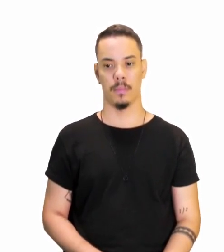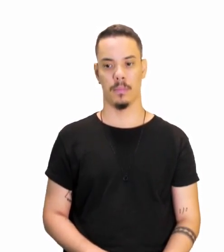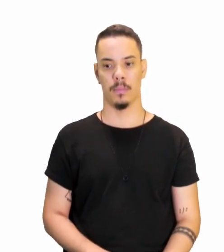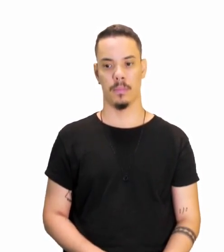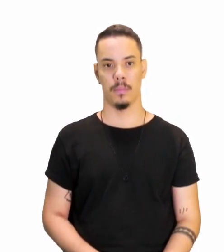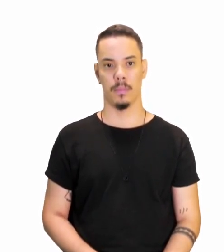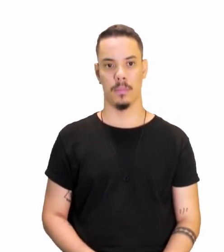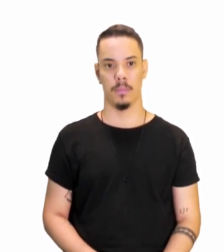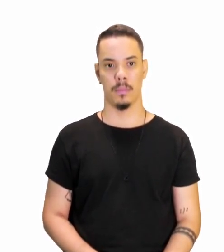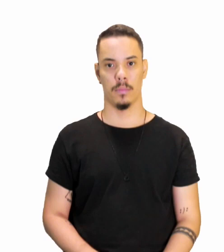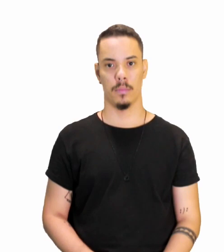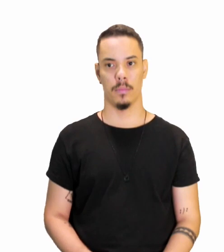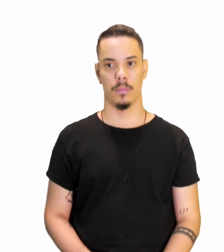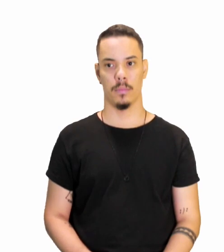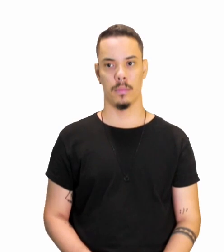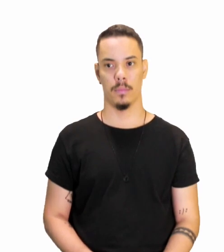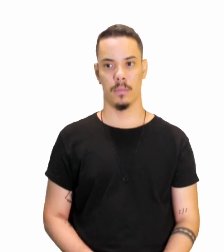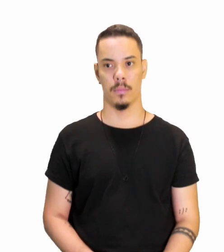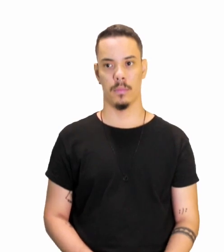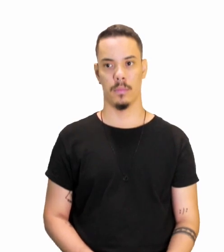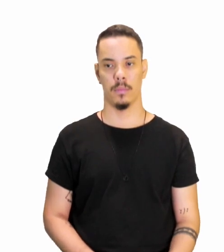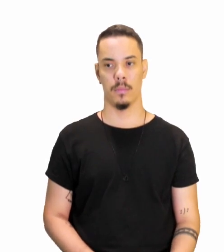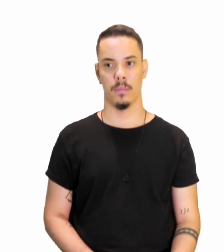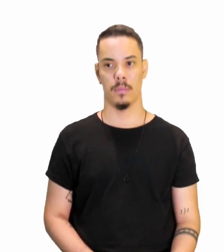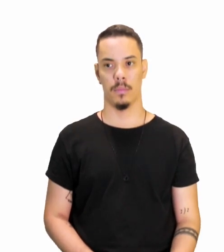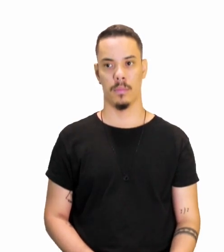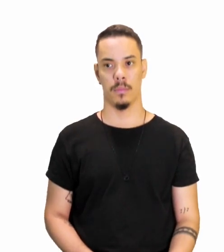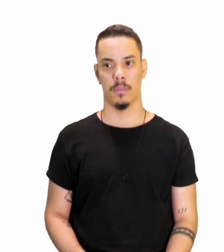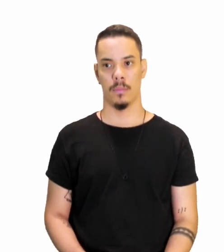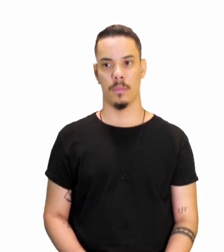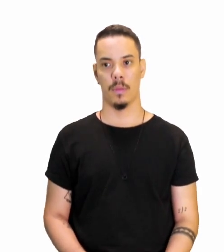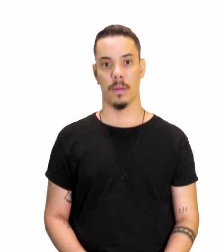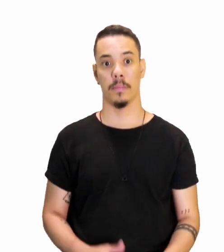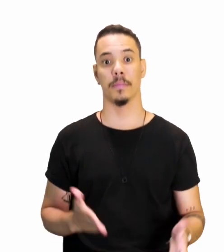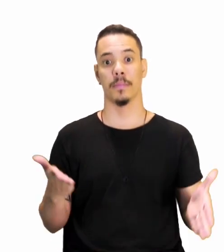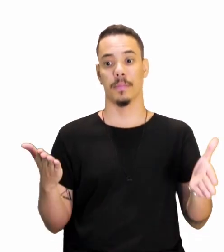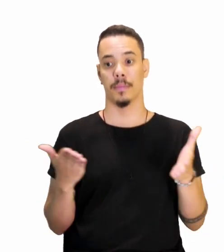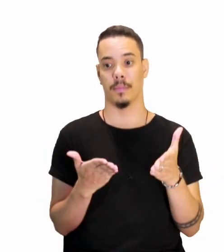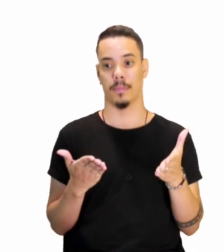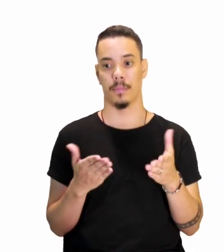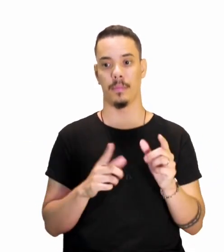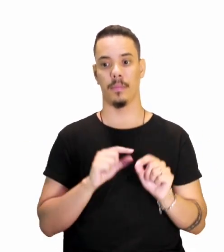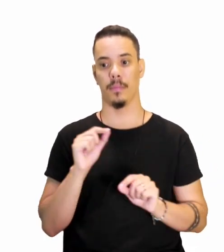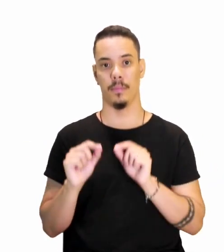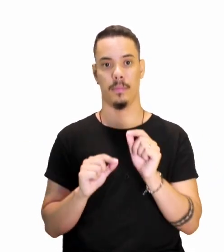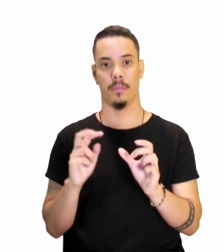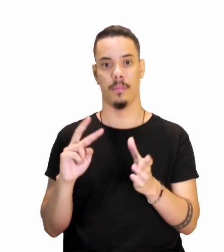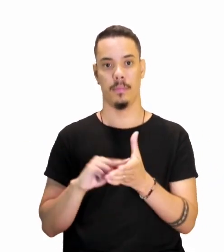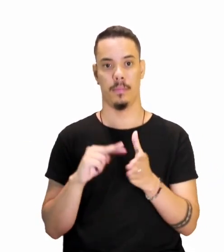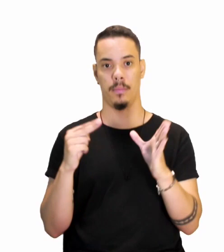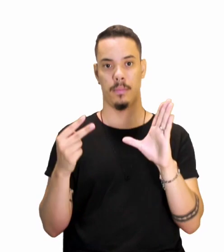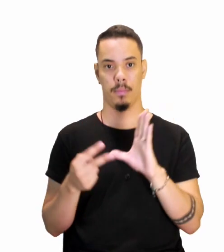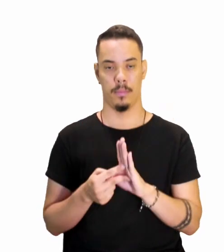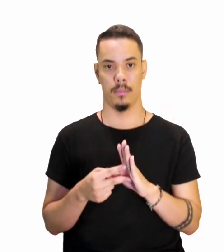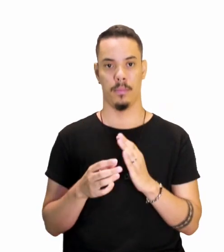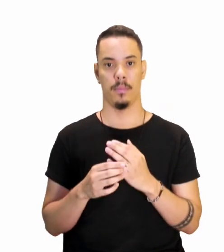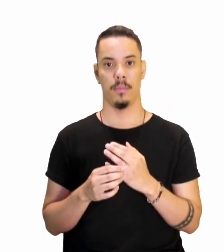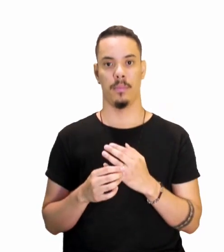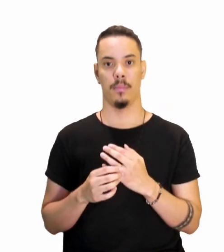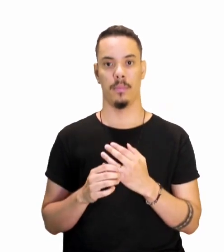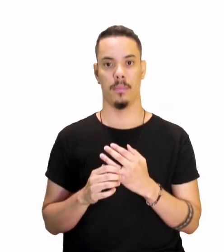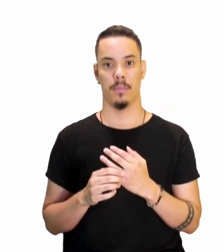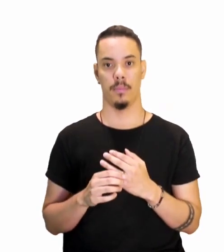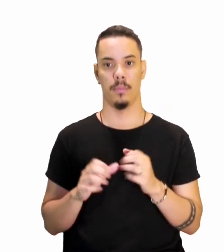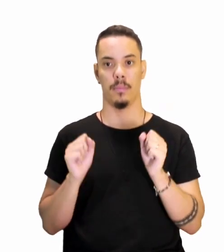quanto à composição. Agora chegando aqui para vocês a significação. Eles podem ser